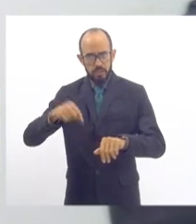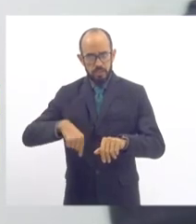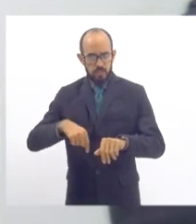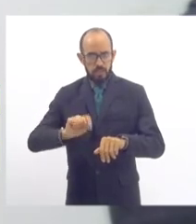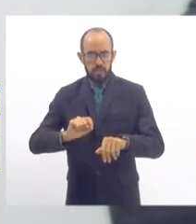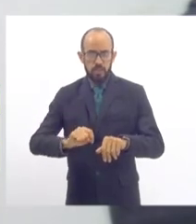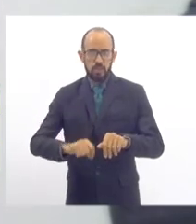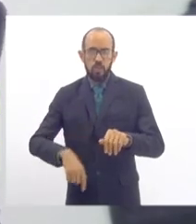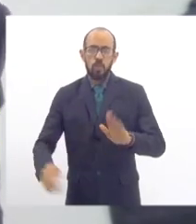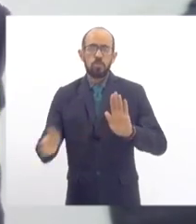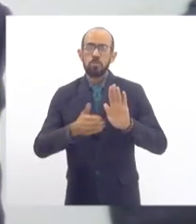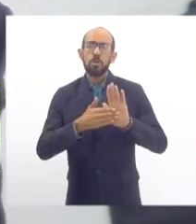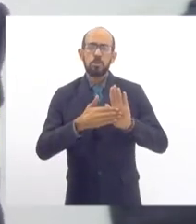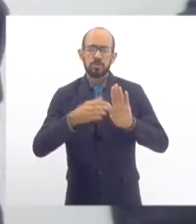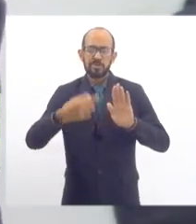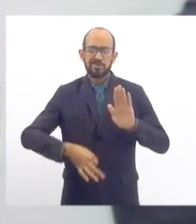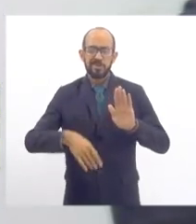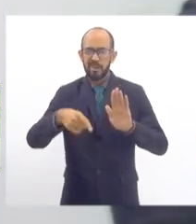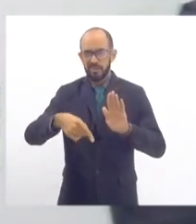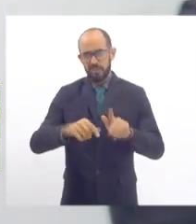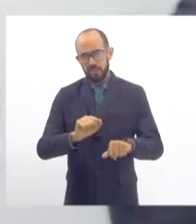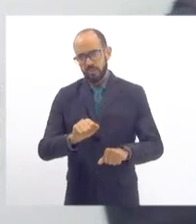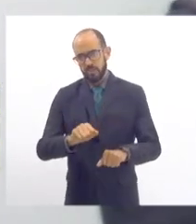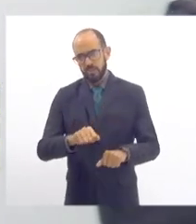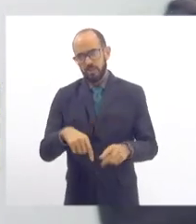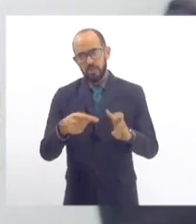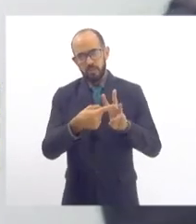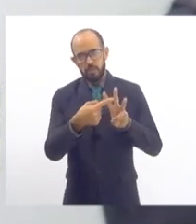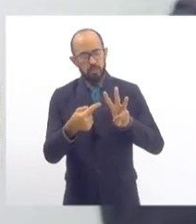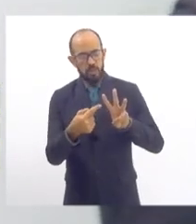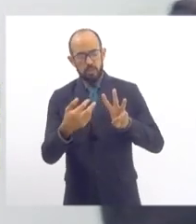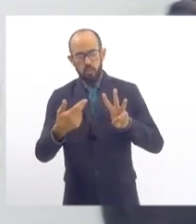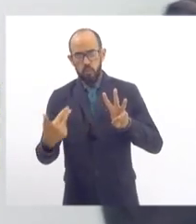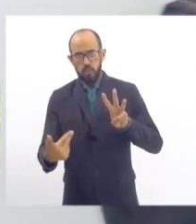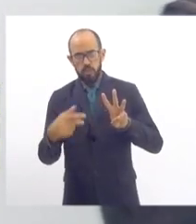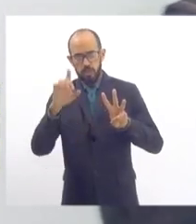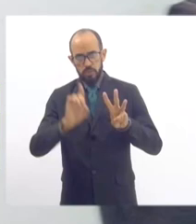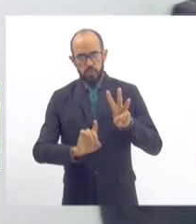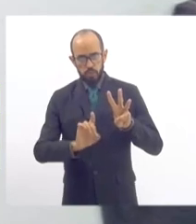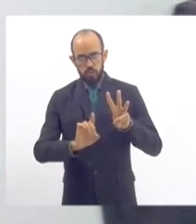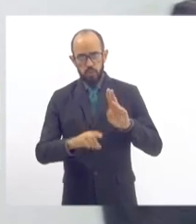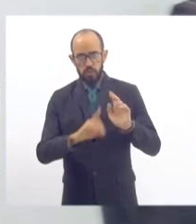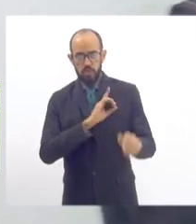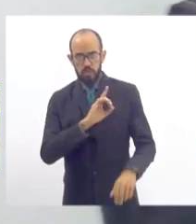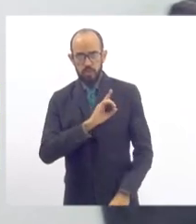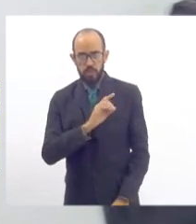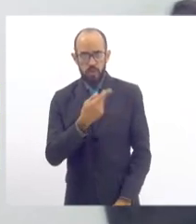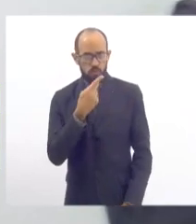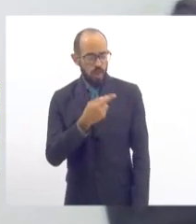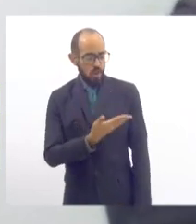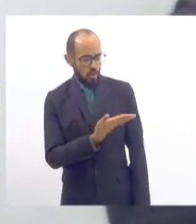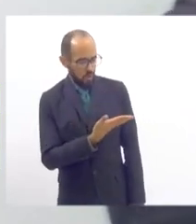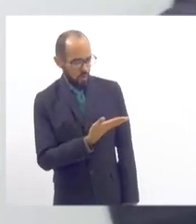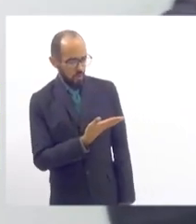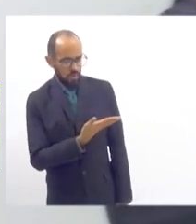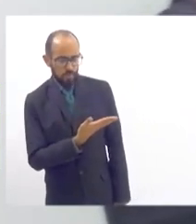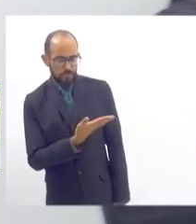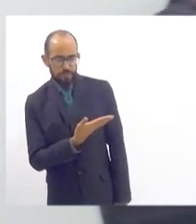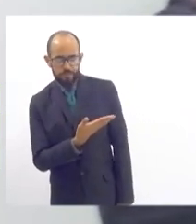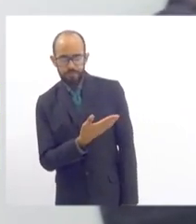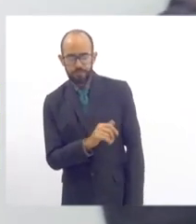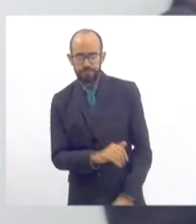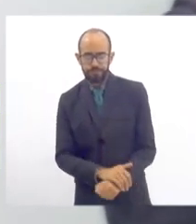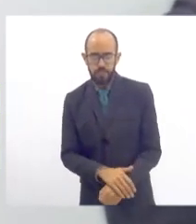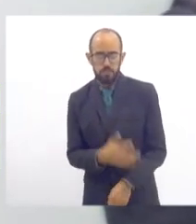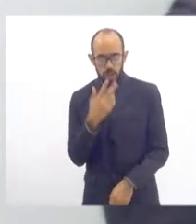3 pontos que foram elencados nas audiências relatadas pela diretoria do Detran, aqui pelo Luiz, diretor do Detran,